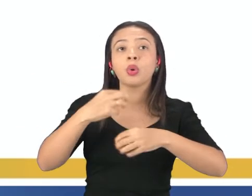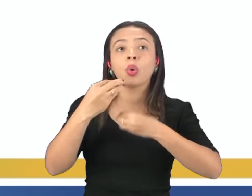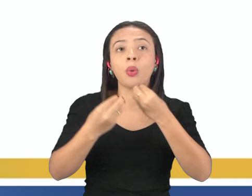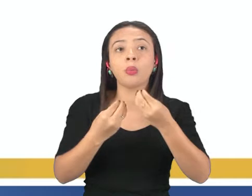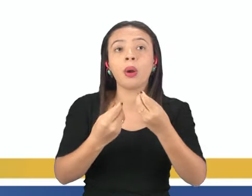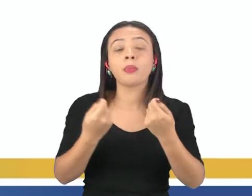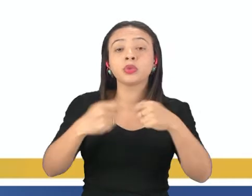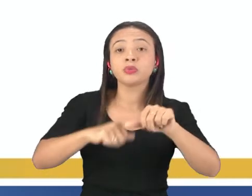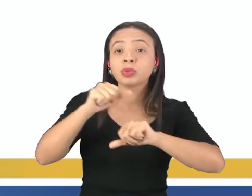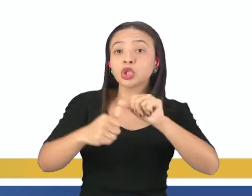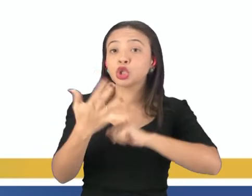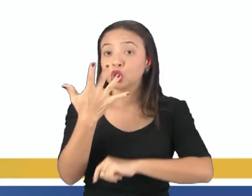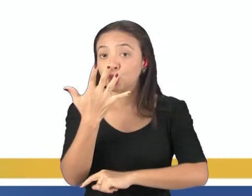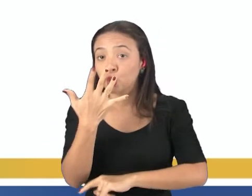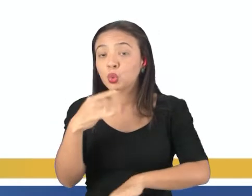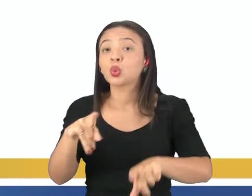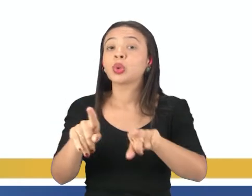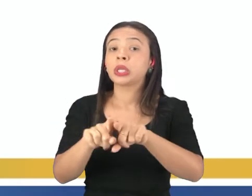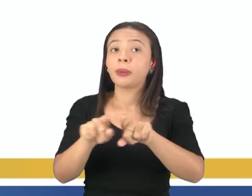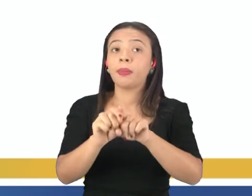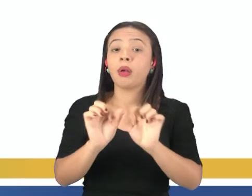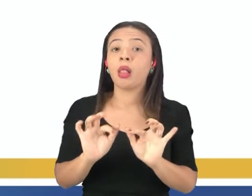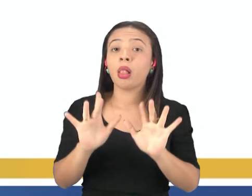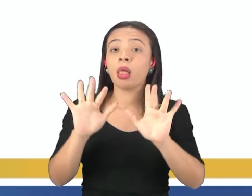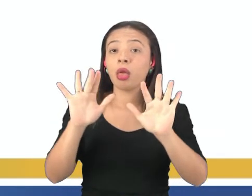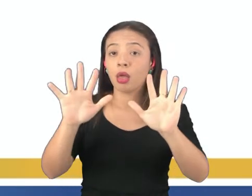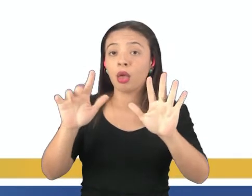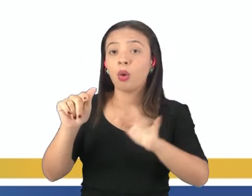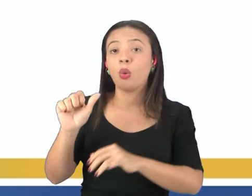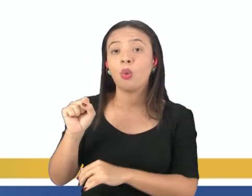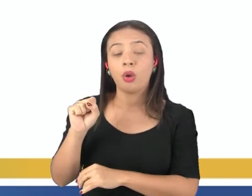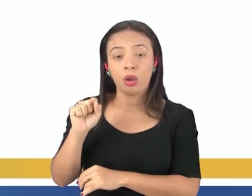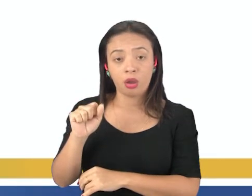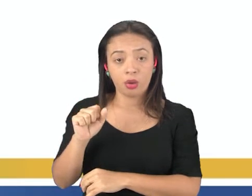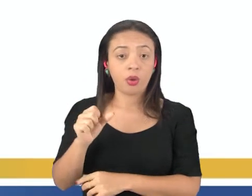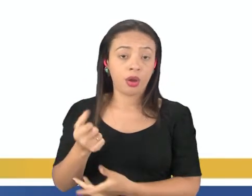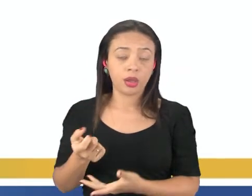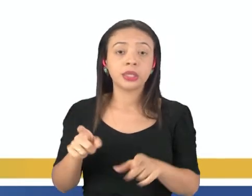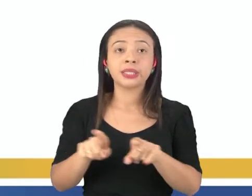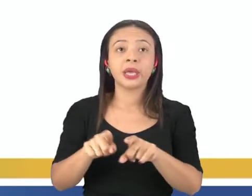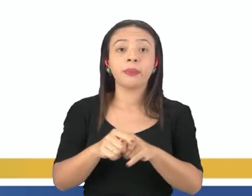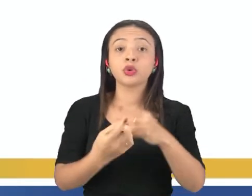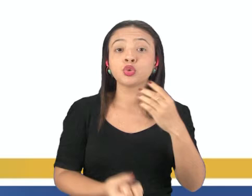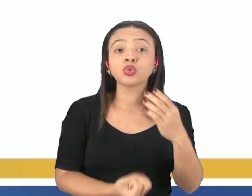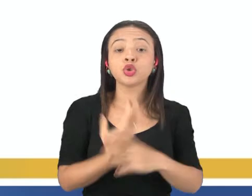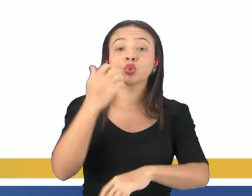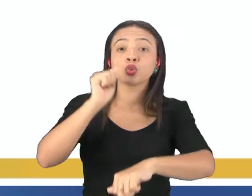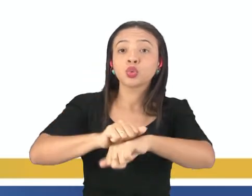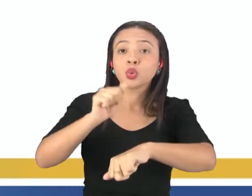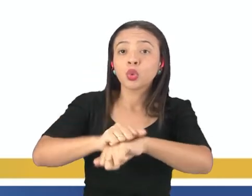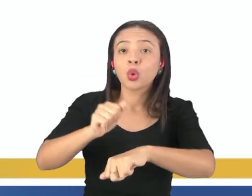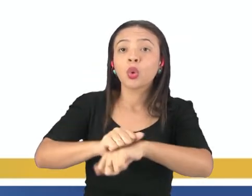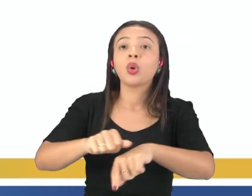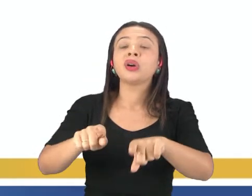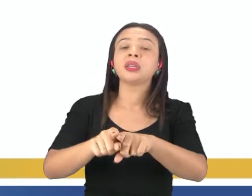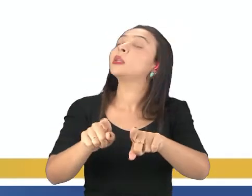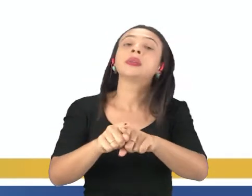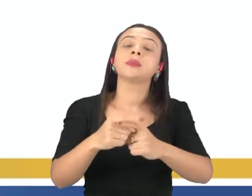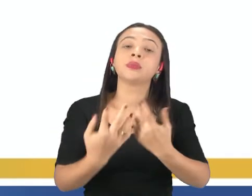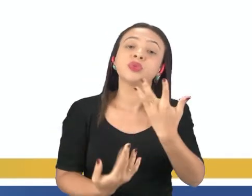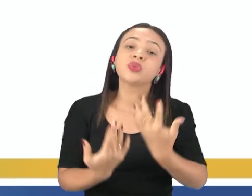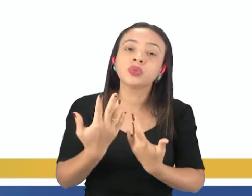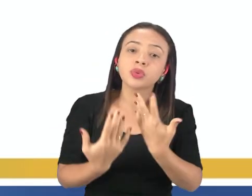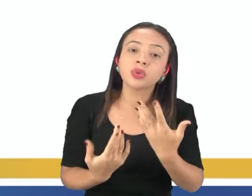ser alteração de cor, pode ser liberação de um gás, pode ser que seja formado um sólido, a formação de uma